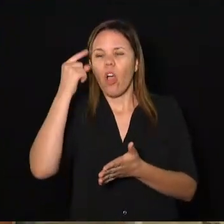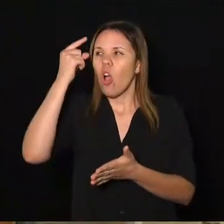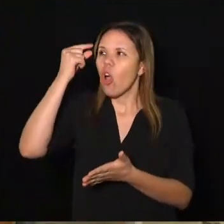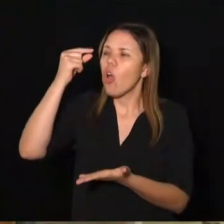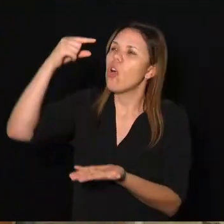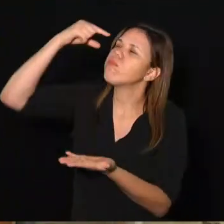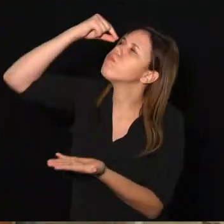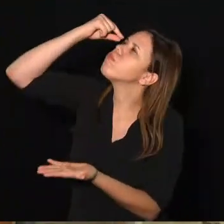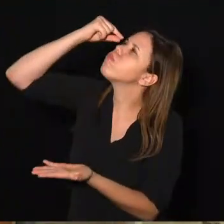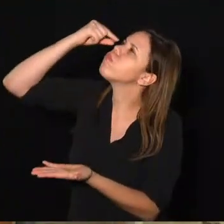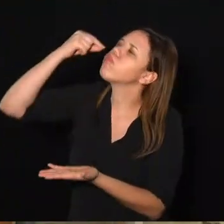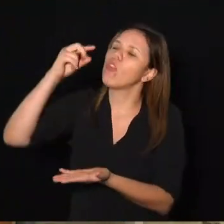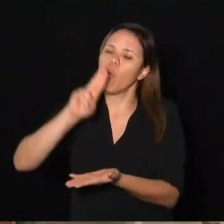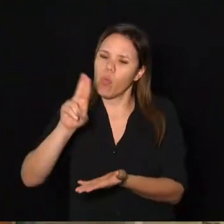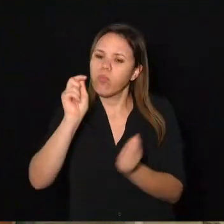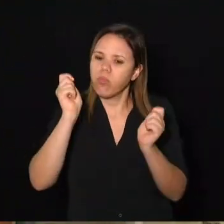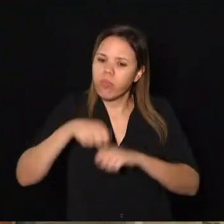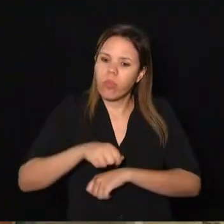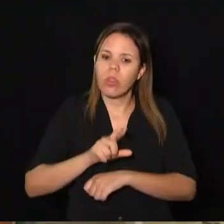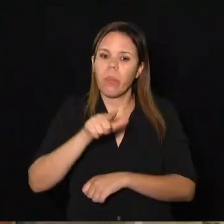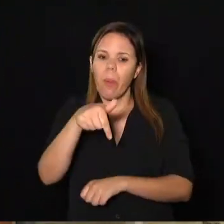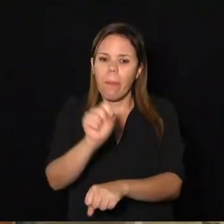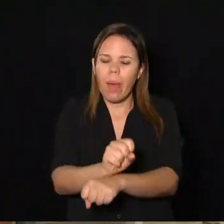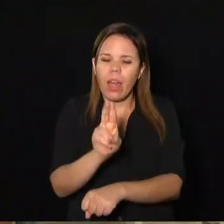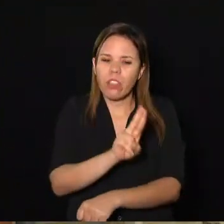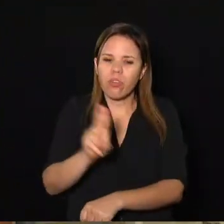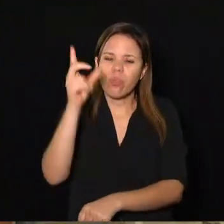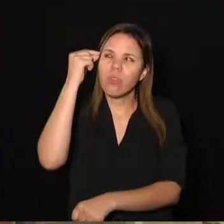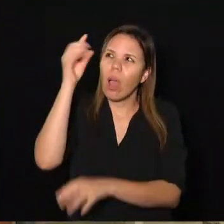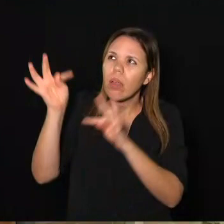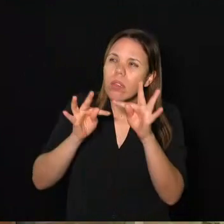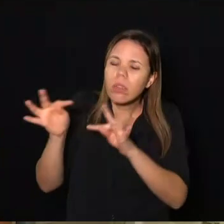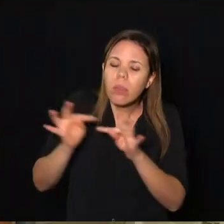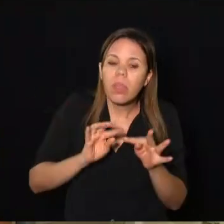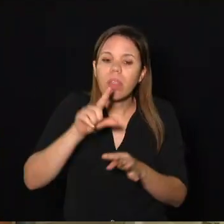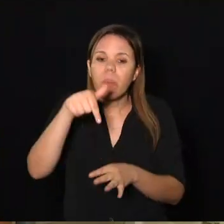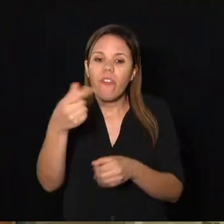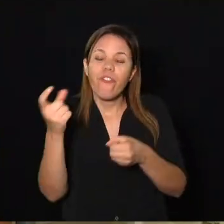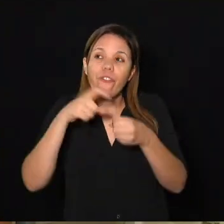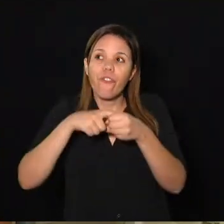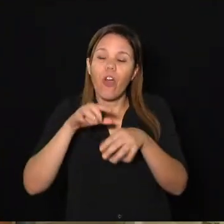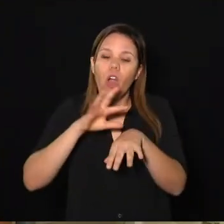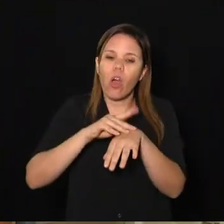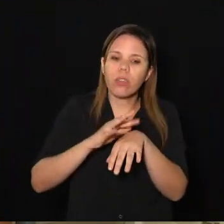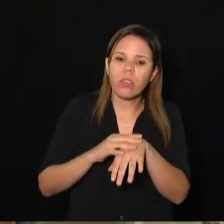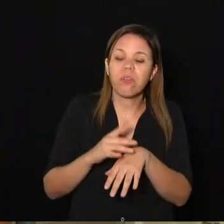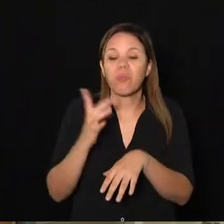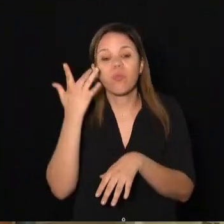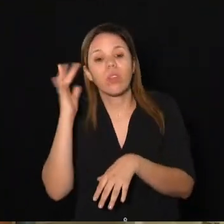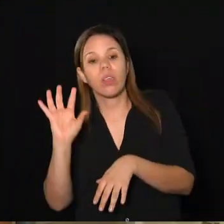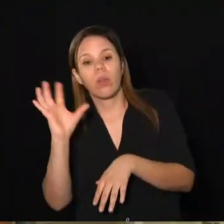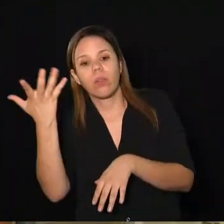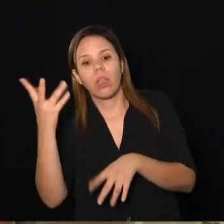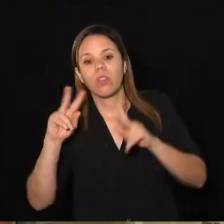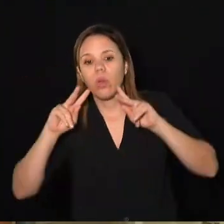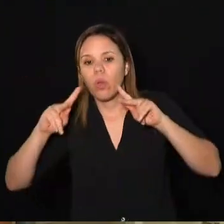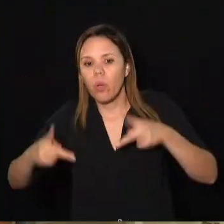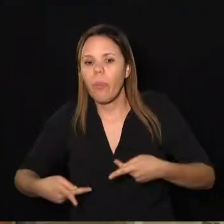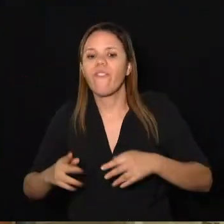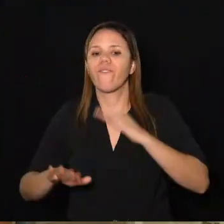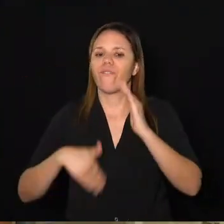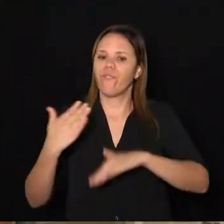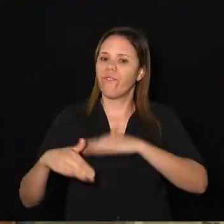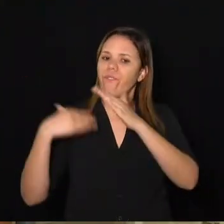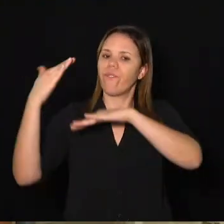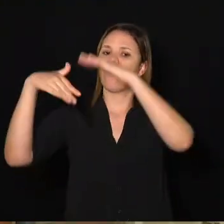para o uso ela começa a voltar toda a minha pia de novo e a gente não entende ainda o porquê que isso acontece somos humanos estamos evoluindo estamos